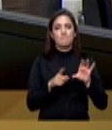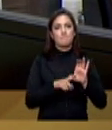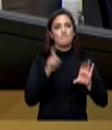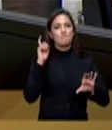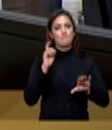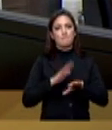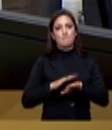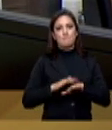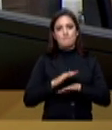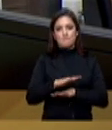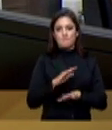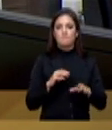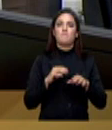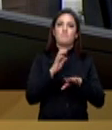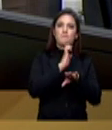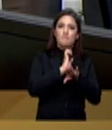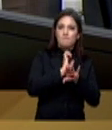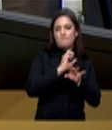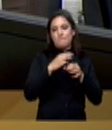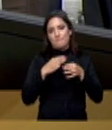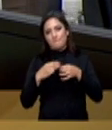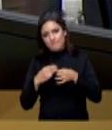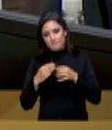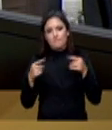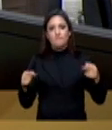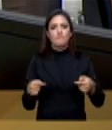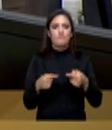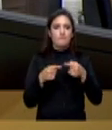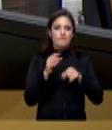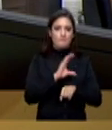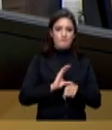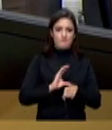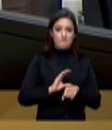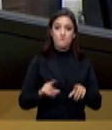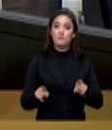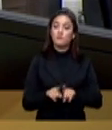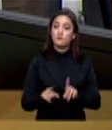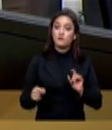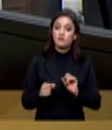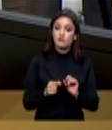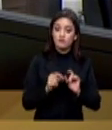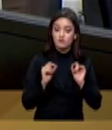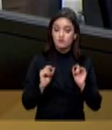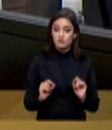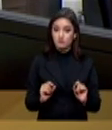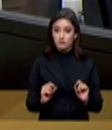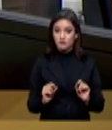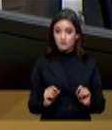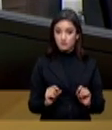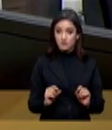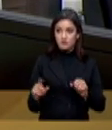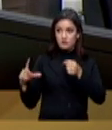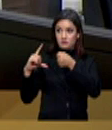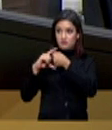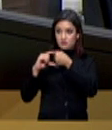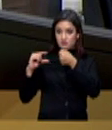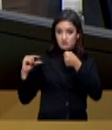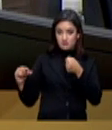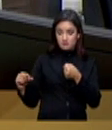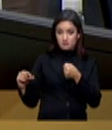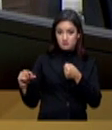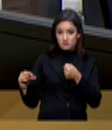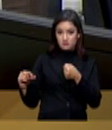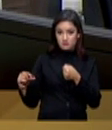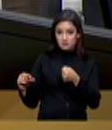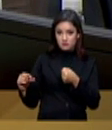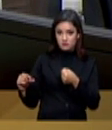na forma conferida pela construção também promover a interpretação conforme aos artigos da